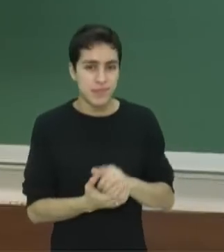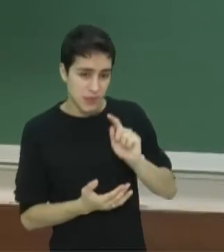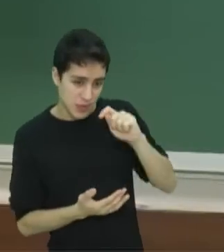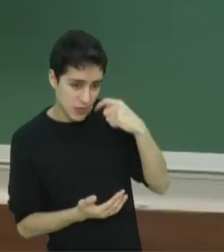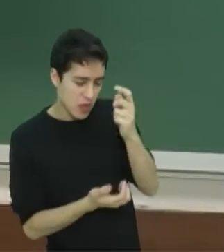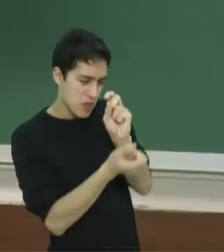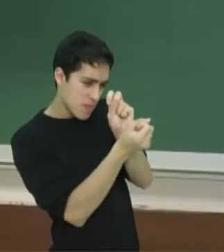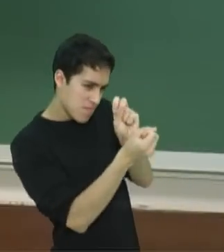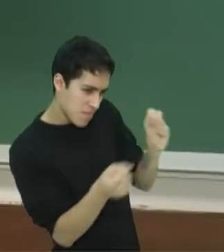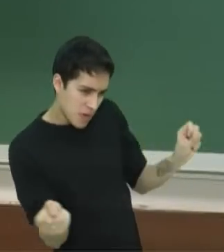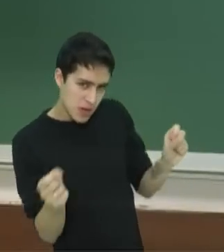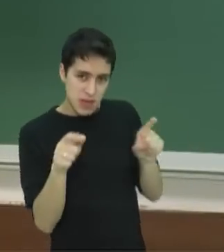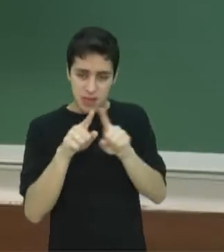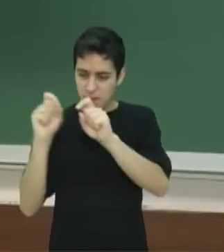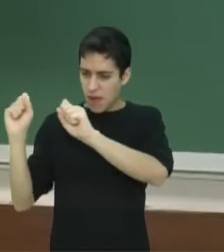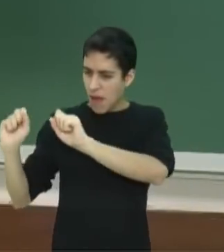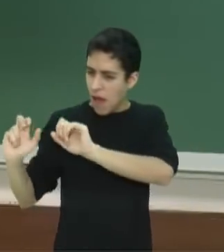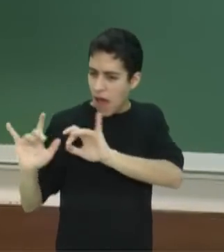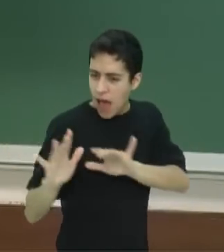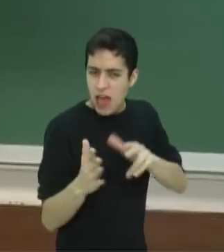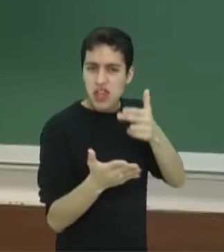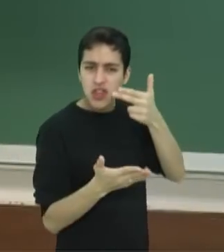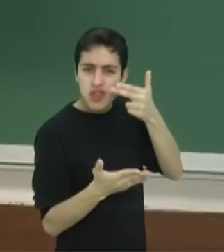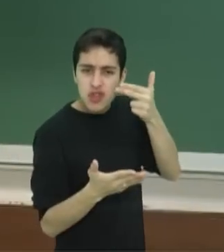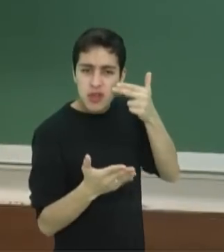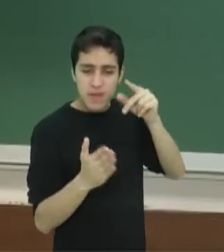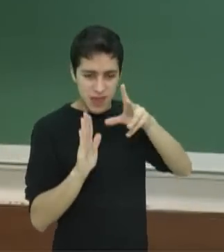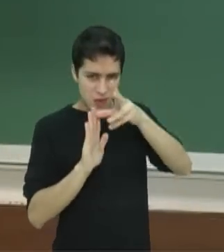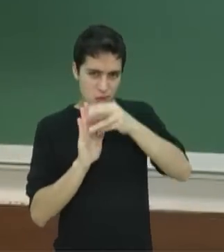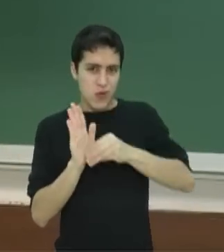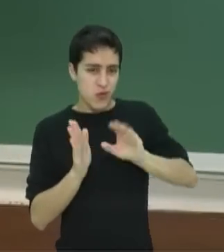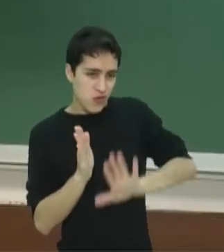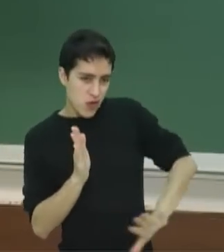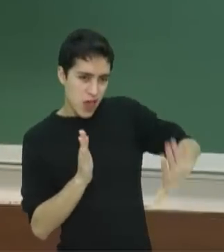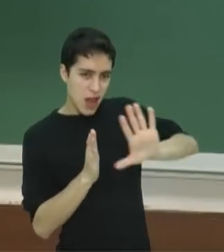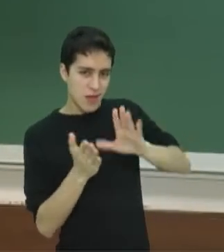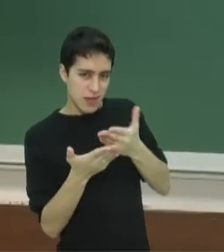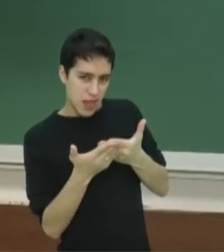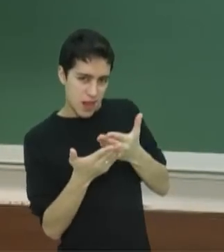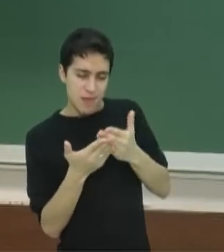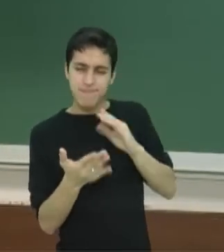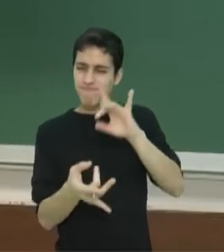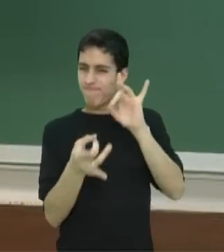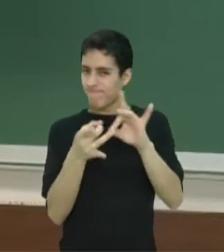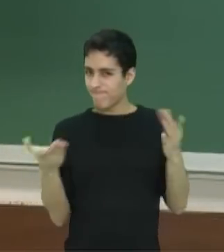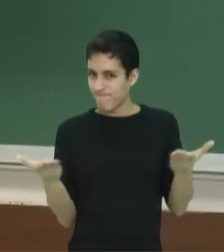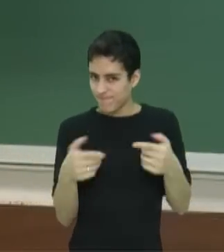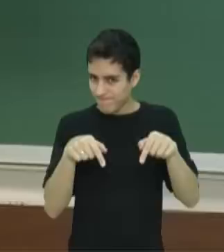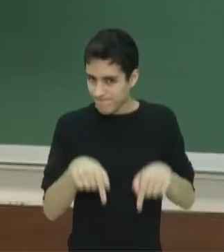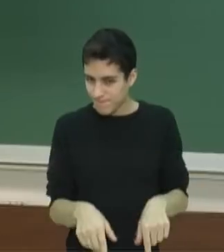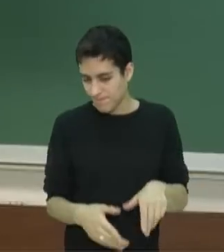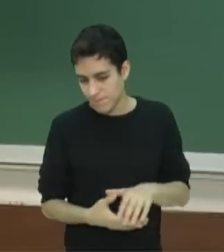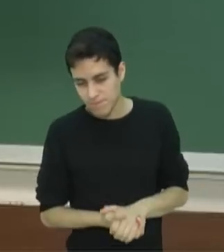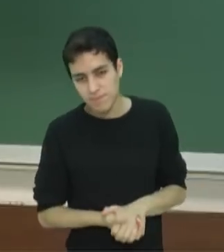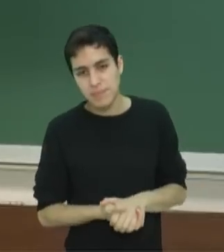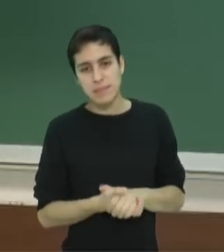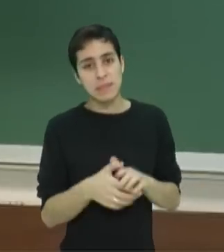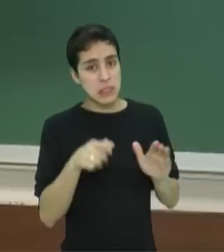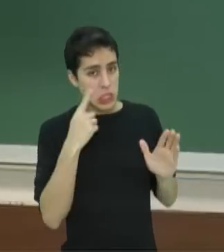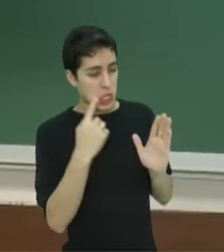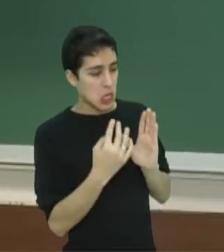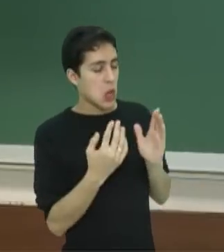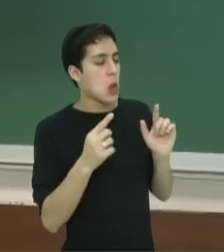Abolição, imigração e indigenismo no Império, que é o conteúdo geral e especialmente hoje. Contexto e início